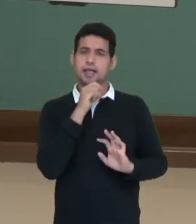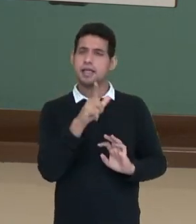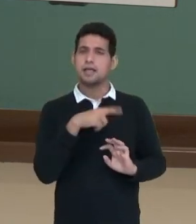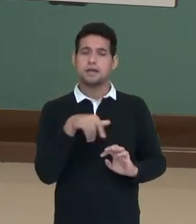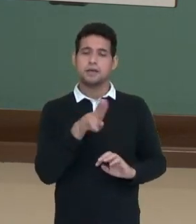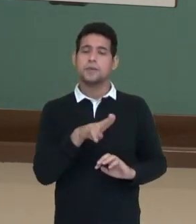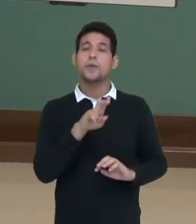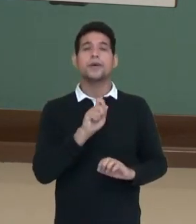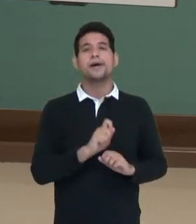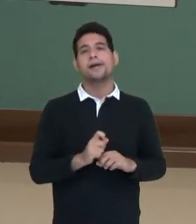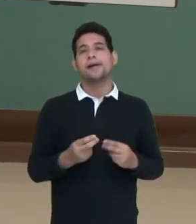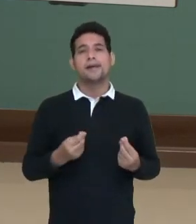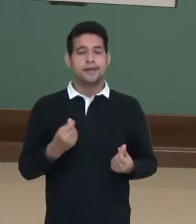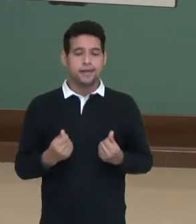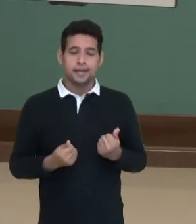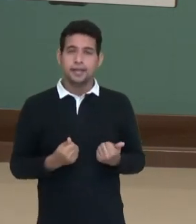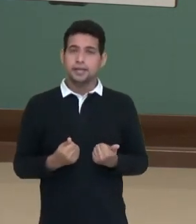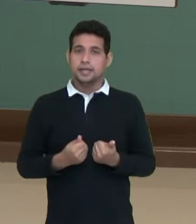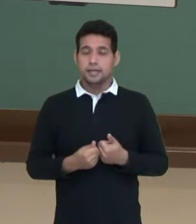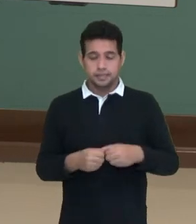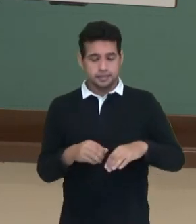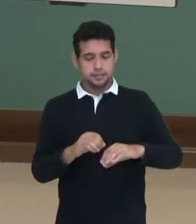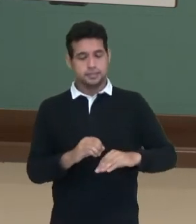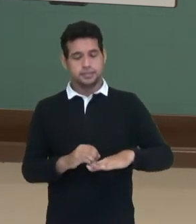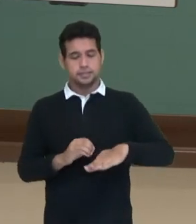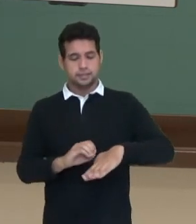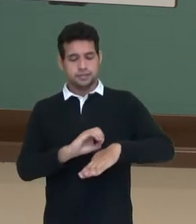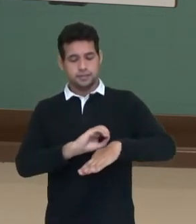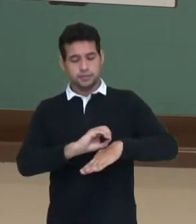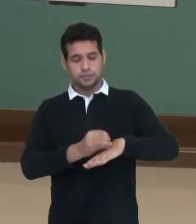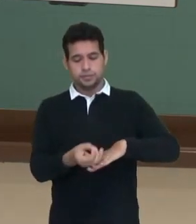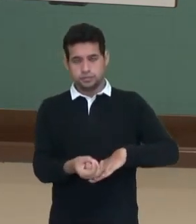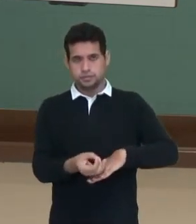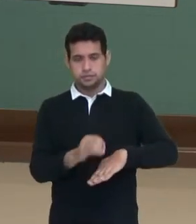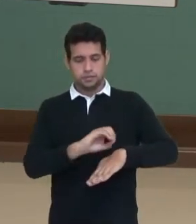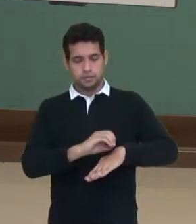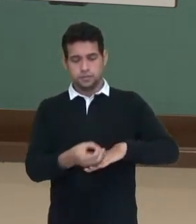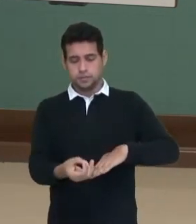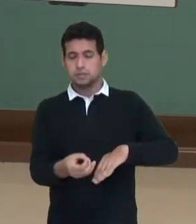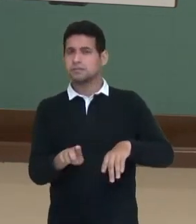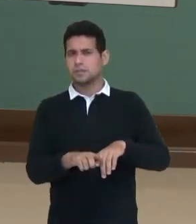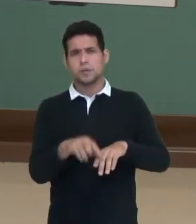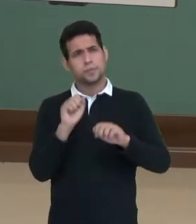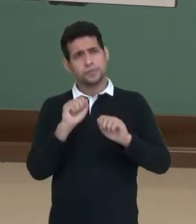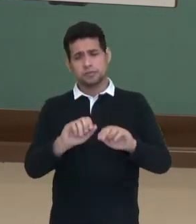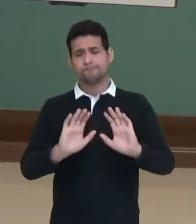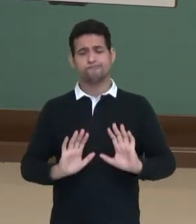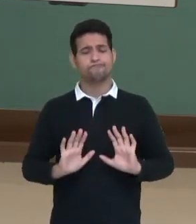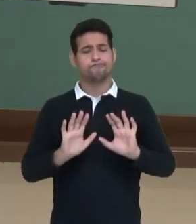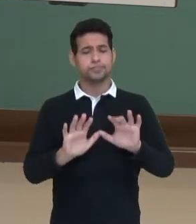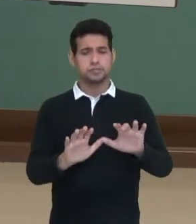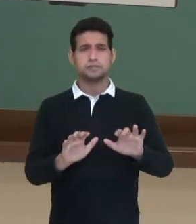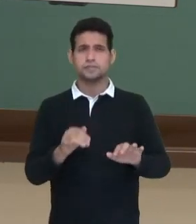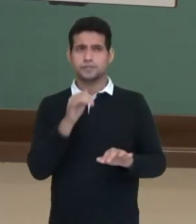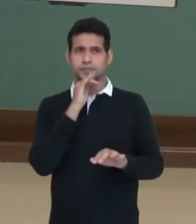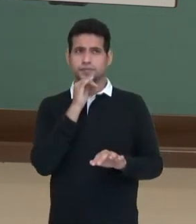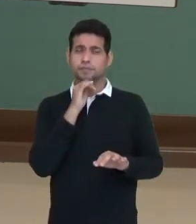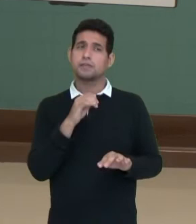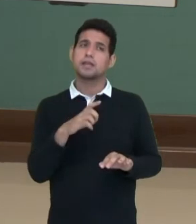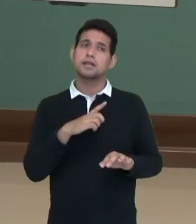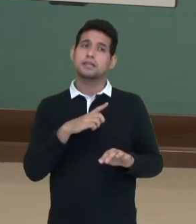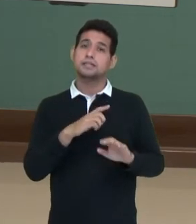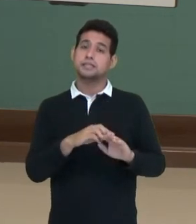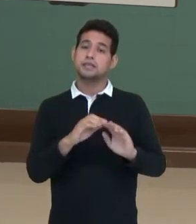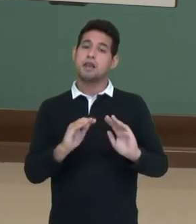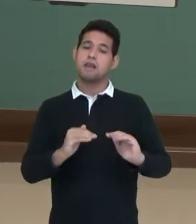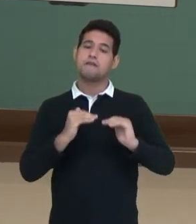para então ele descer. E claro, até mesmo empurrando, né? Vamos pensar aqui esse barril aqui, né?